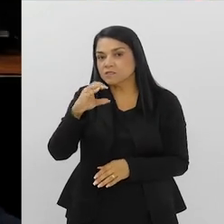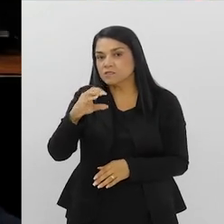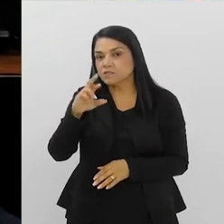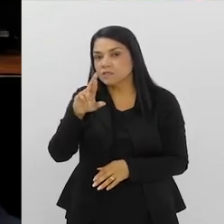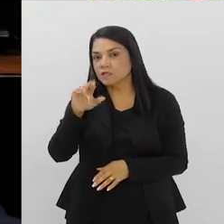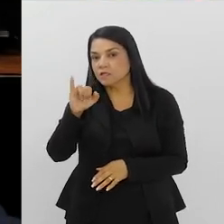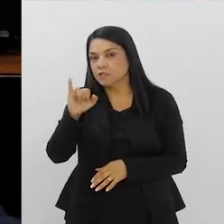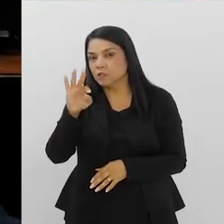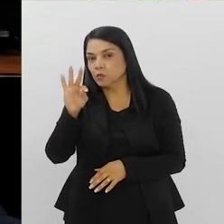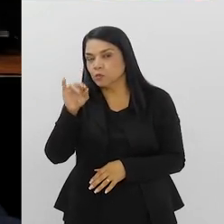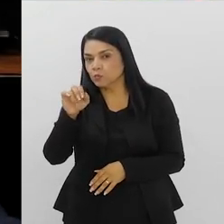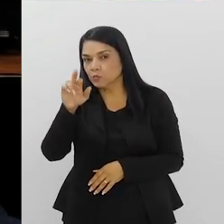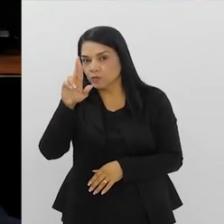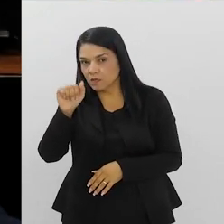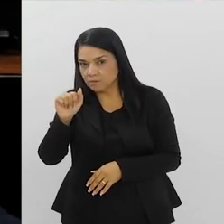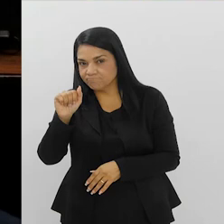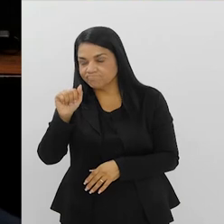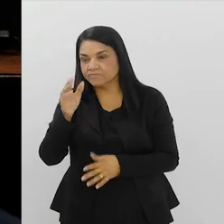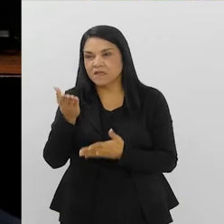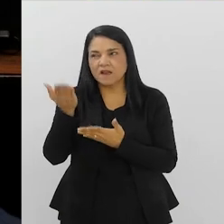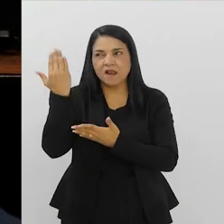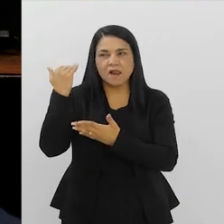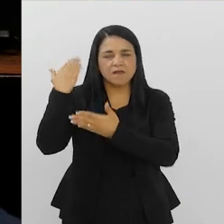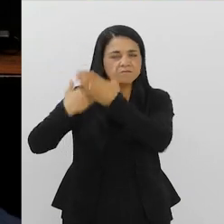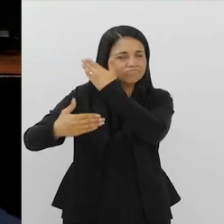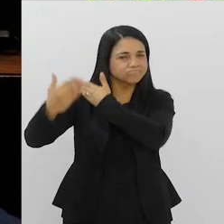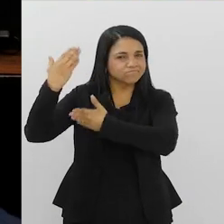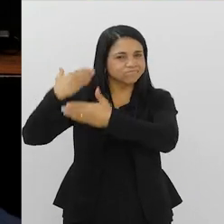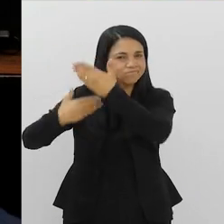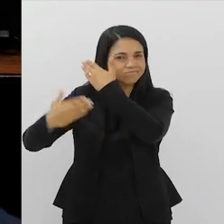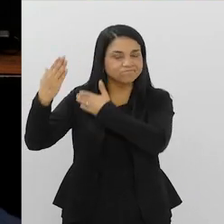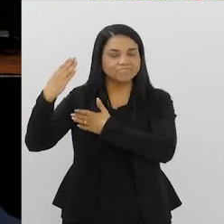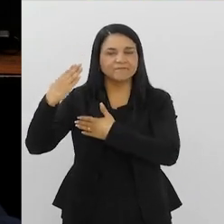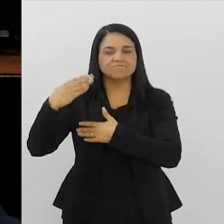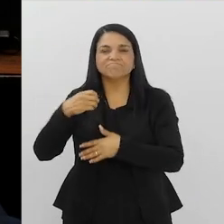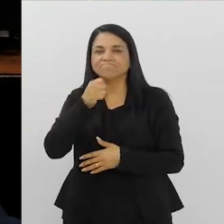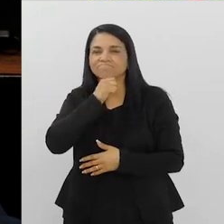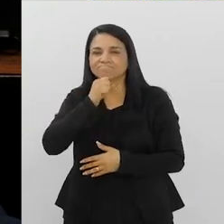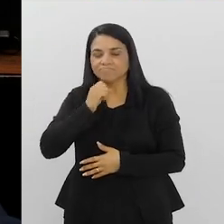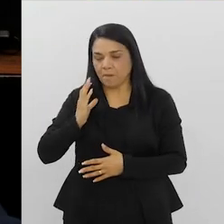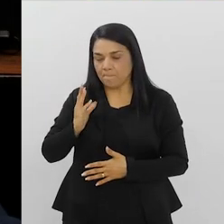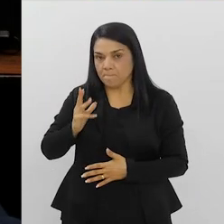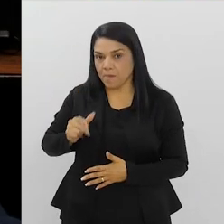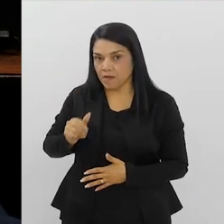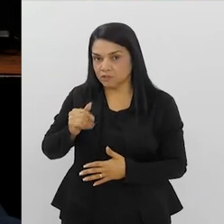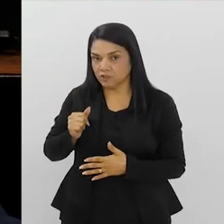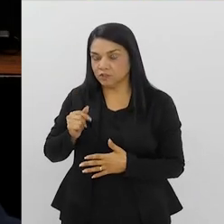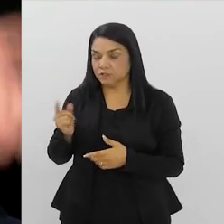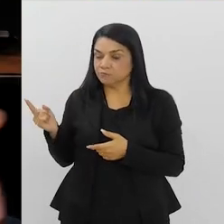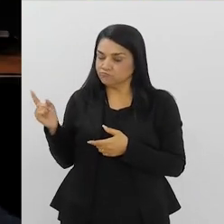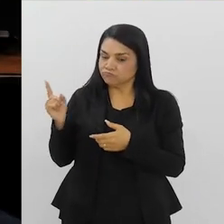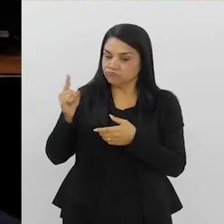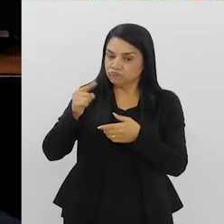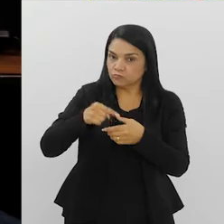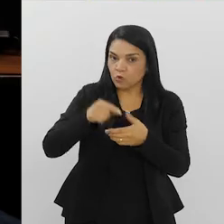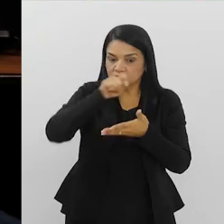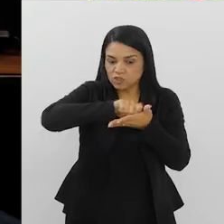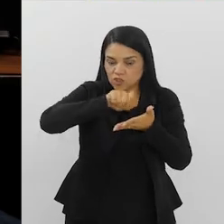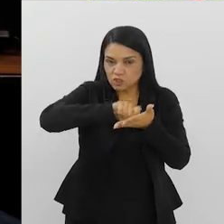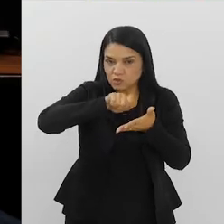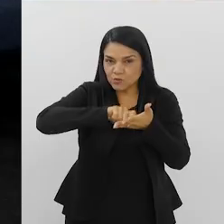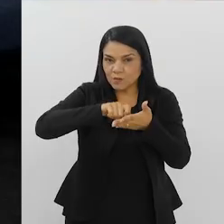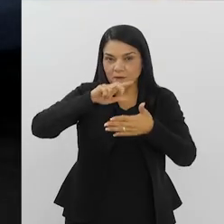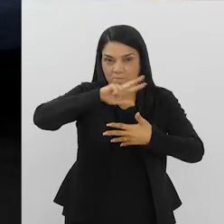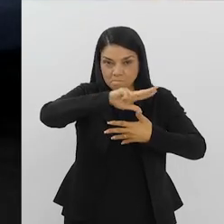os antepassados dos incas dos astecas Que nós conhecemos hoje E aí esse é o livro eh O Livro de Mórmon